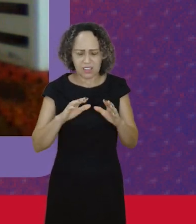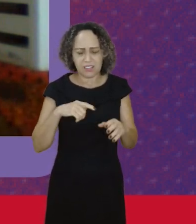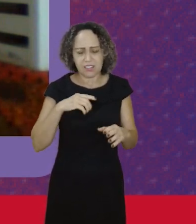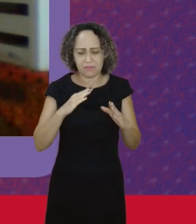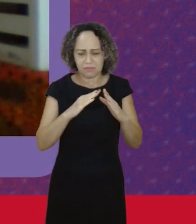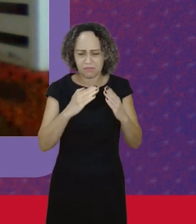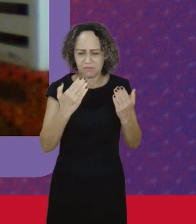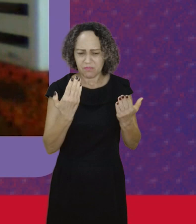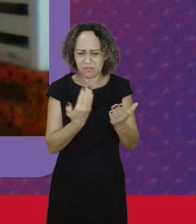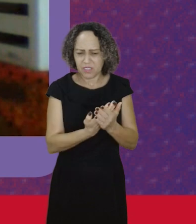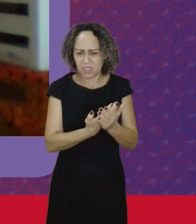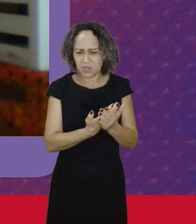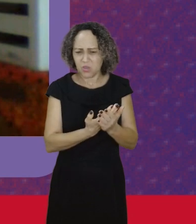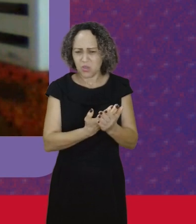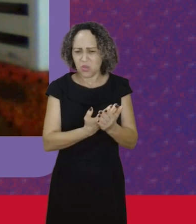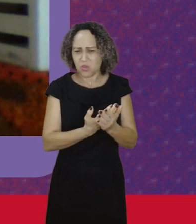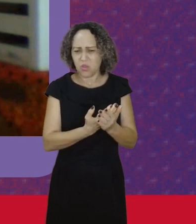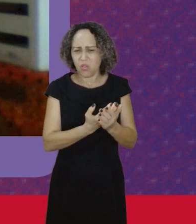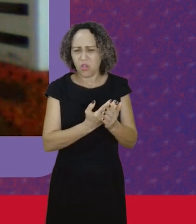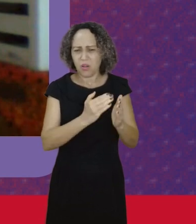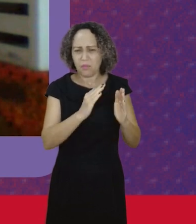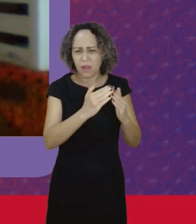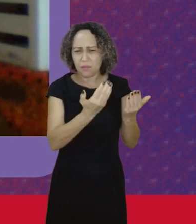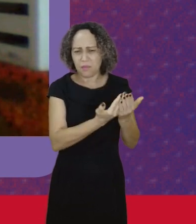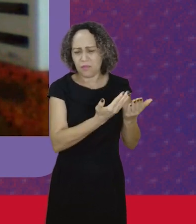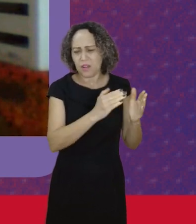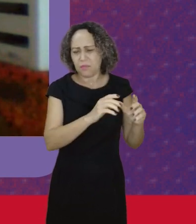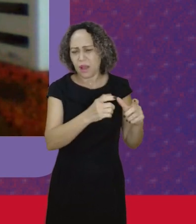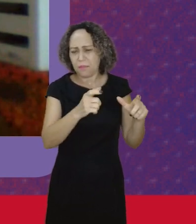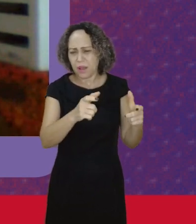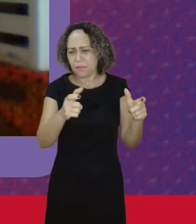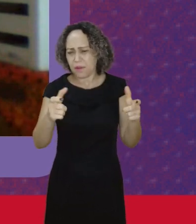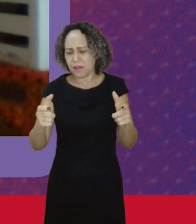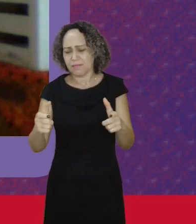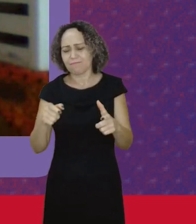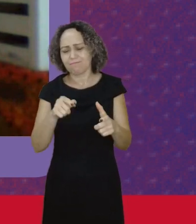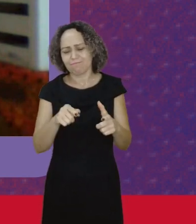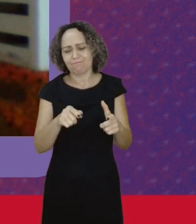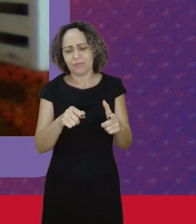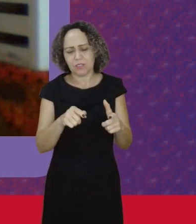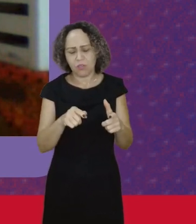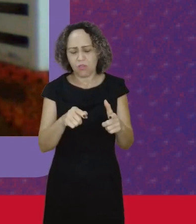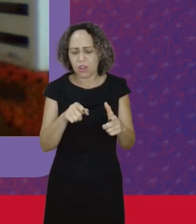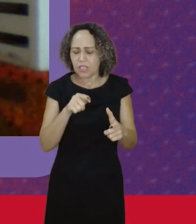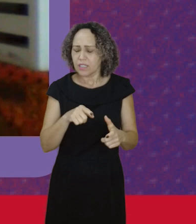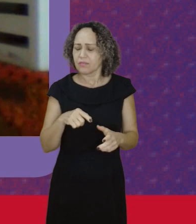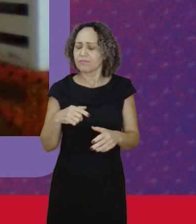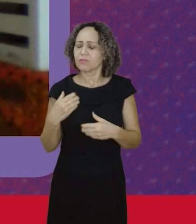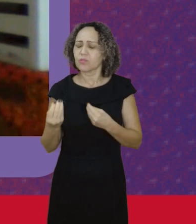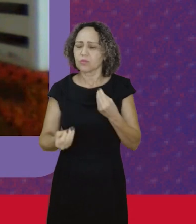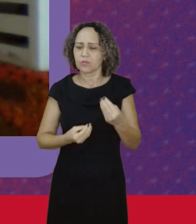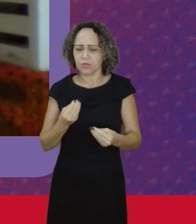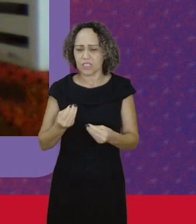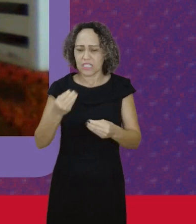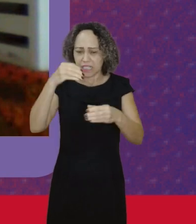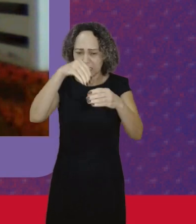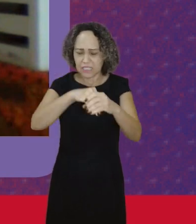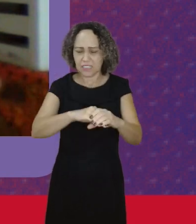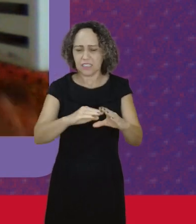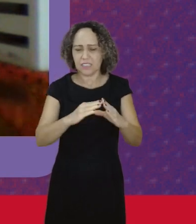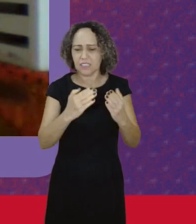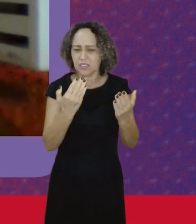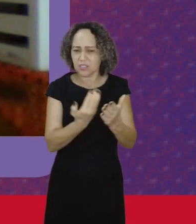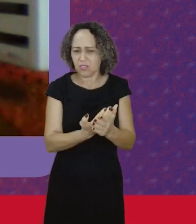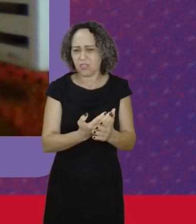perspectiva. Nós temos essa noção, volto a falar, de que a qualidade e a segurança no ambiente escolar